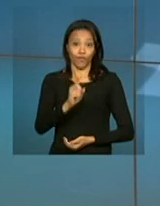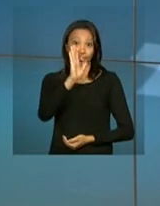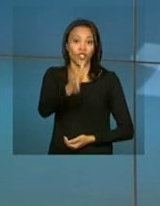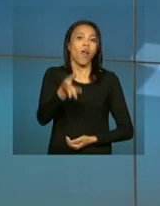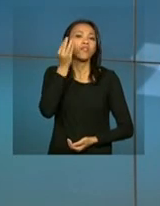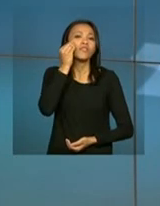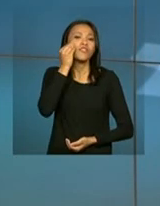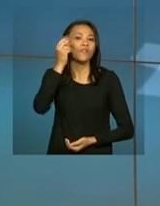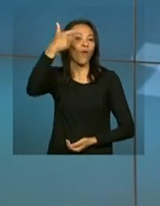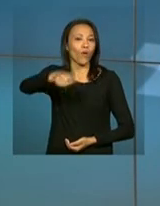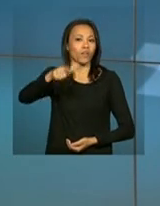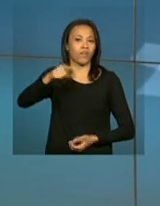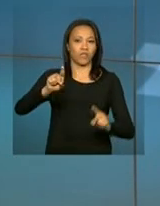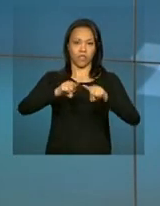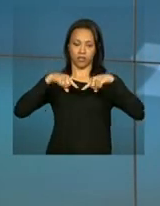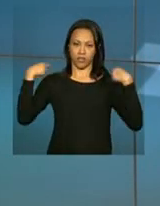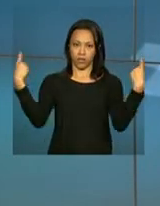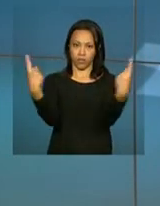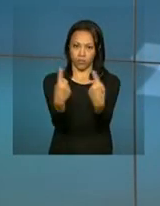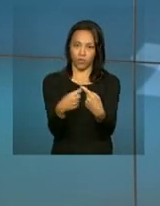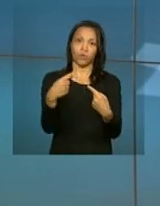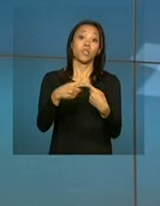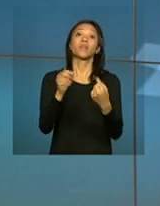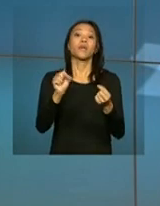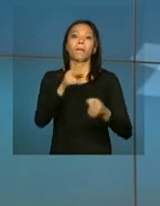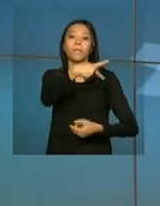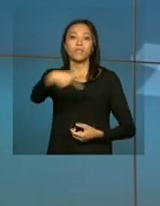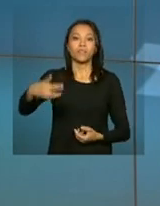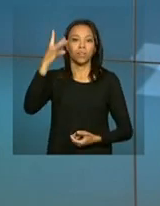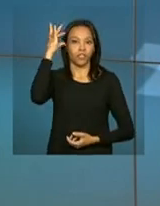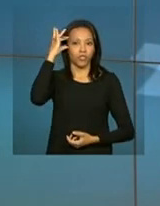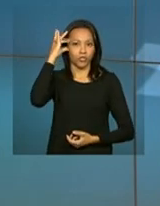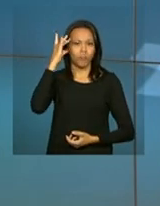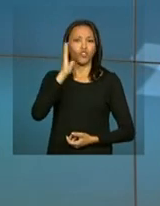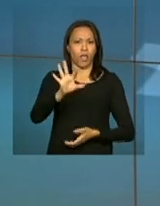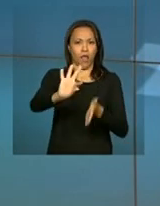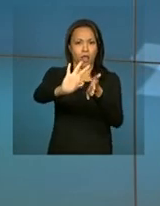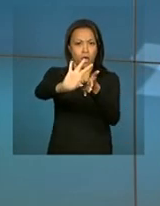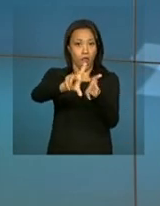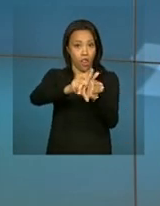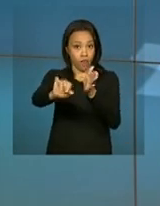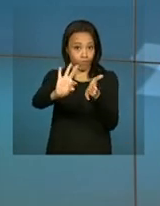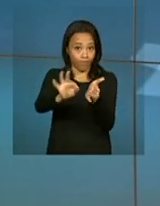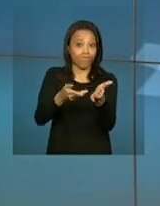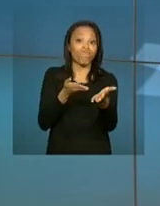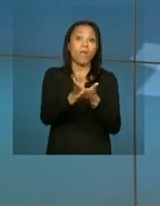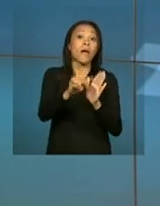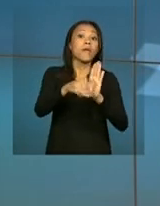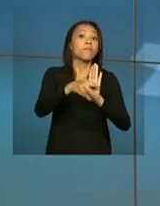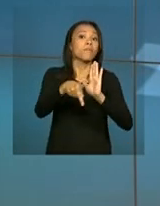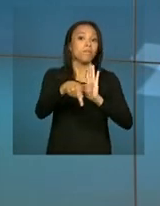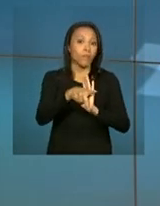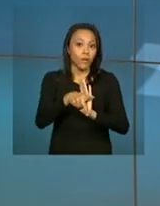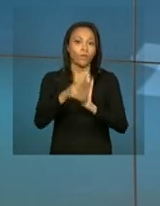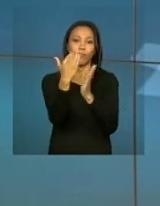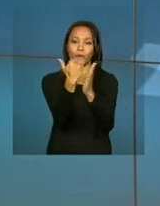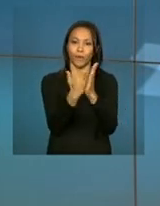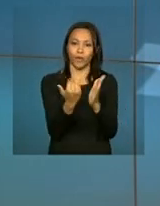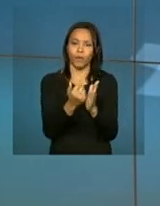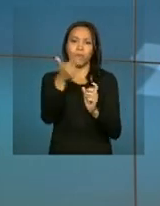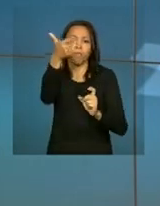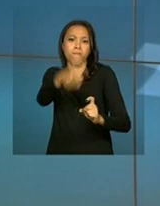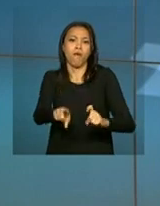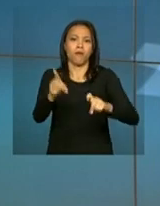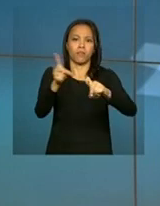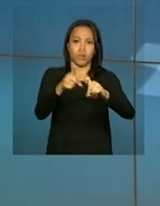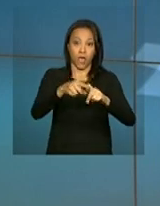Você assistiu à reapresentação da cerimônia em que a presidenta Dilma Rousseff sancionou a medida provisória do programa Mais